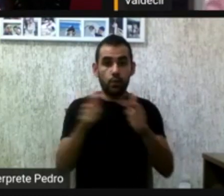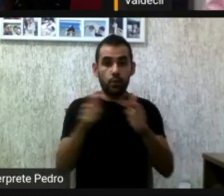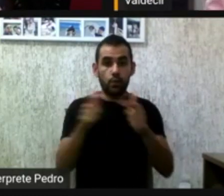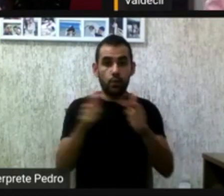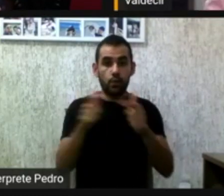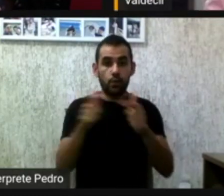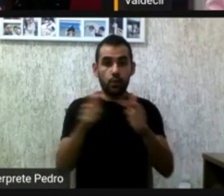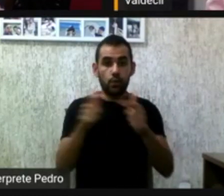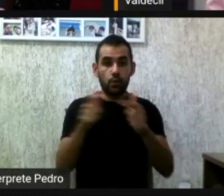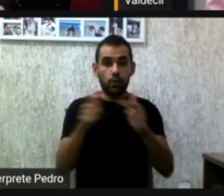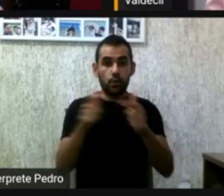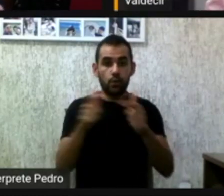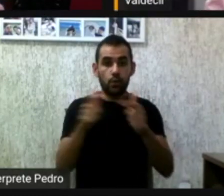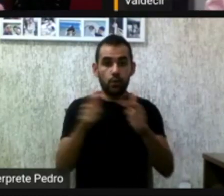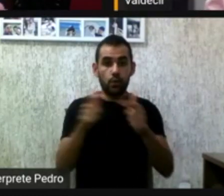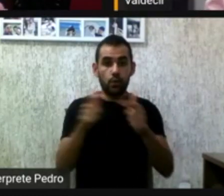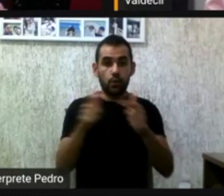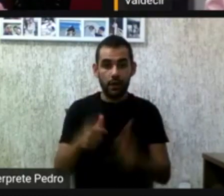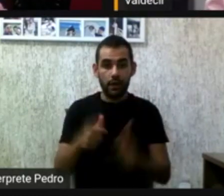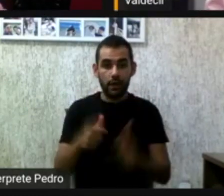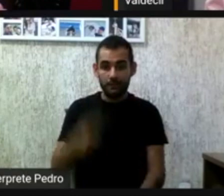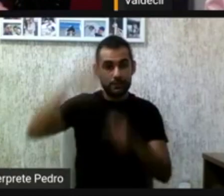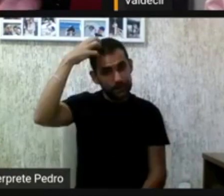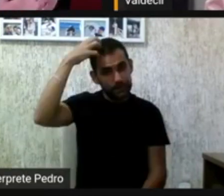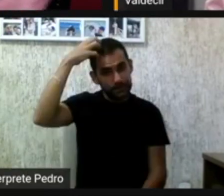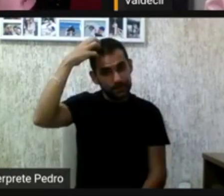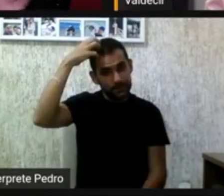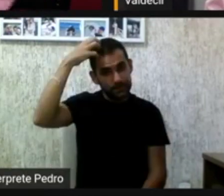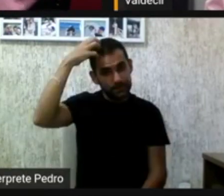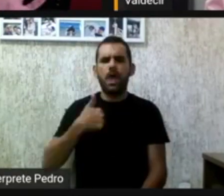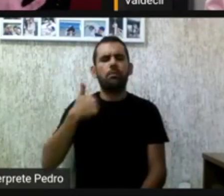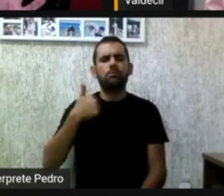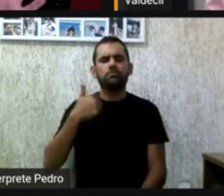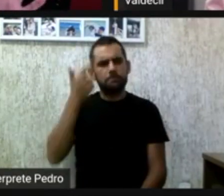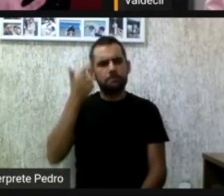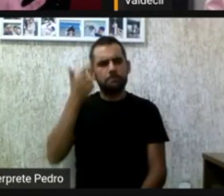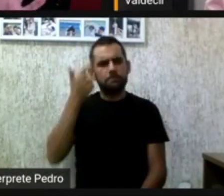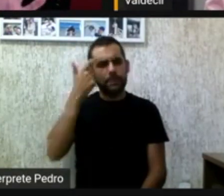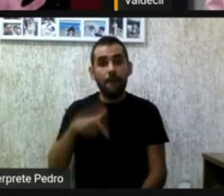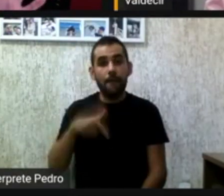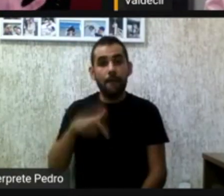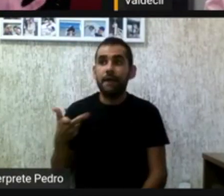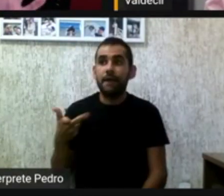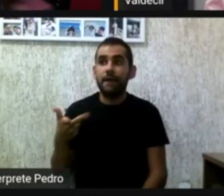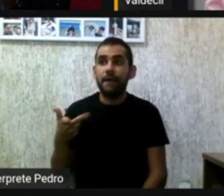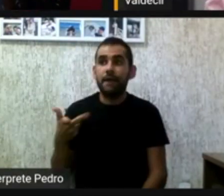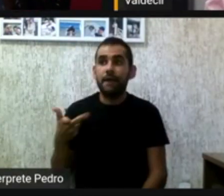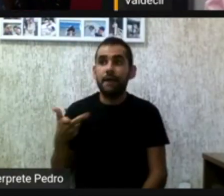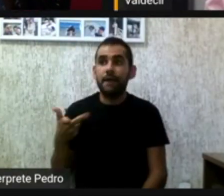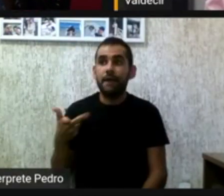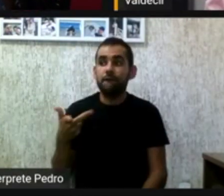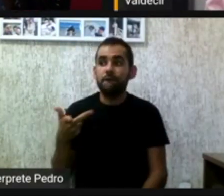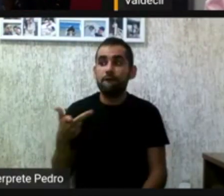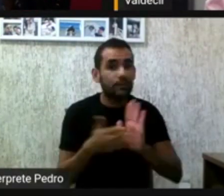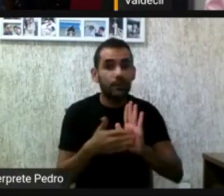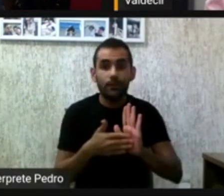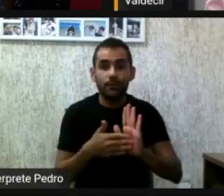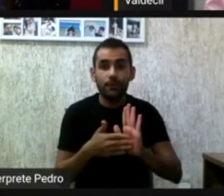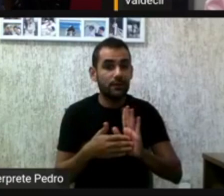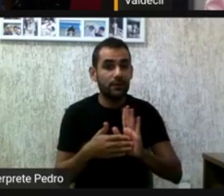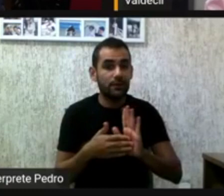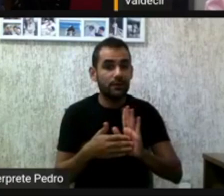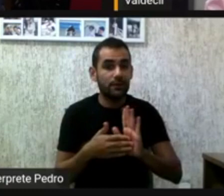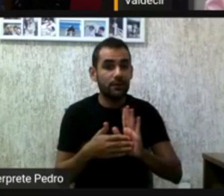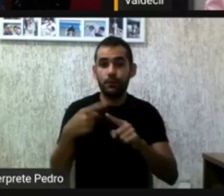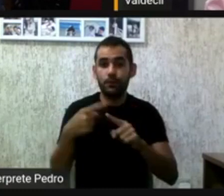as duas propostas, porque primeiro que o servidor público precisa mesmo entender, né, e falar com